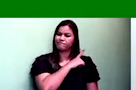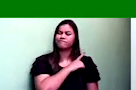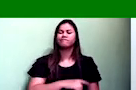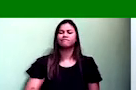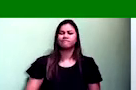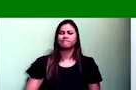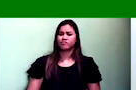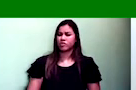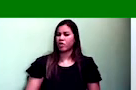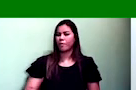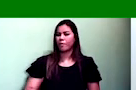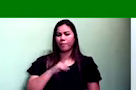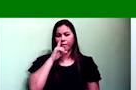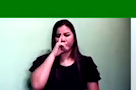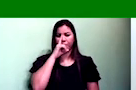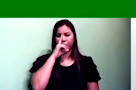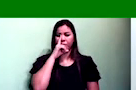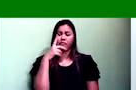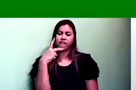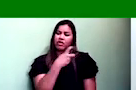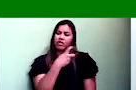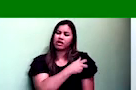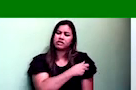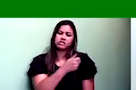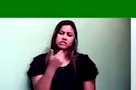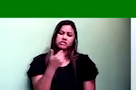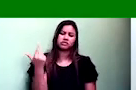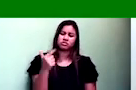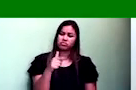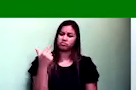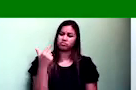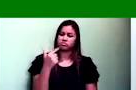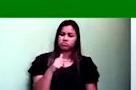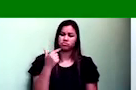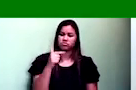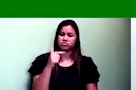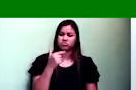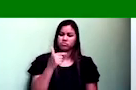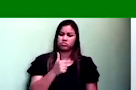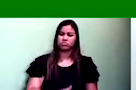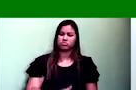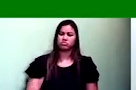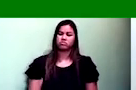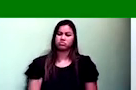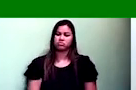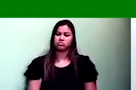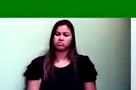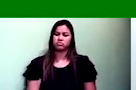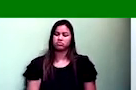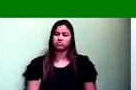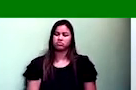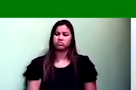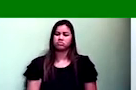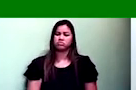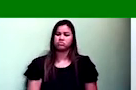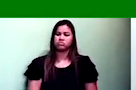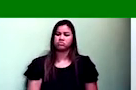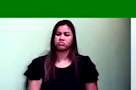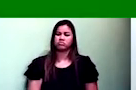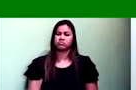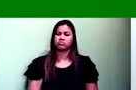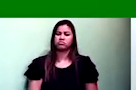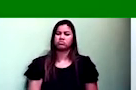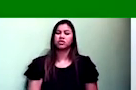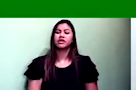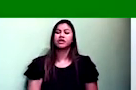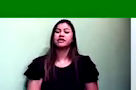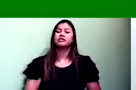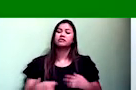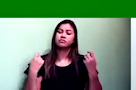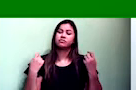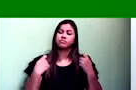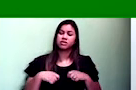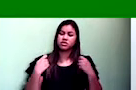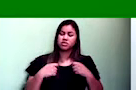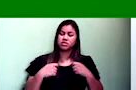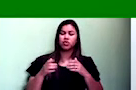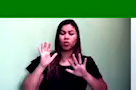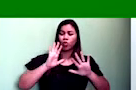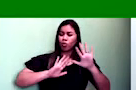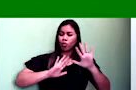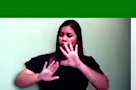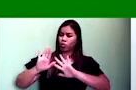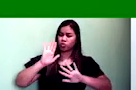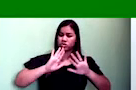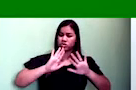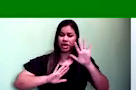há uma vacina por o vírus ser altamente mutante e requer extremo cuidado